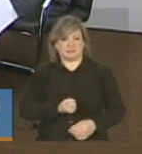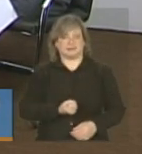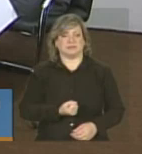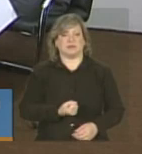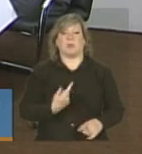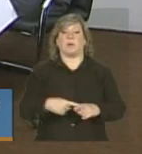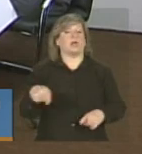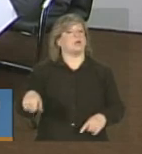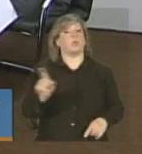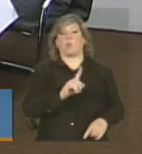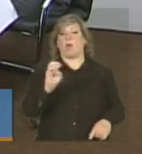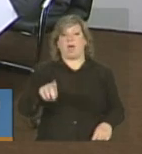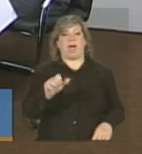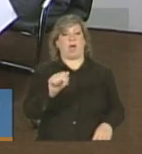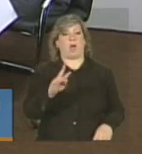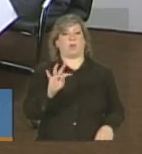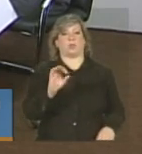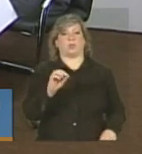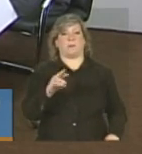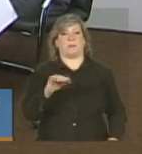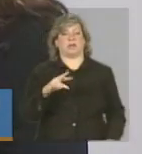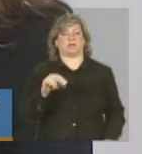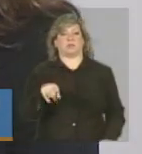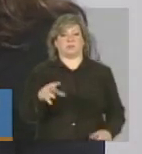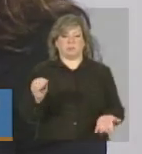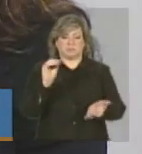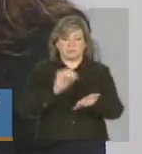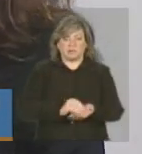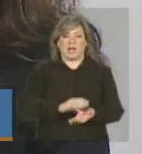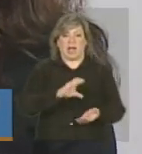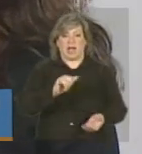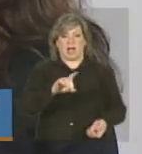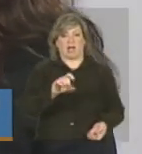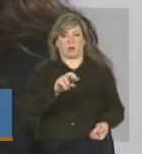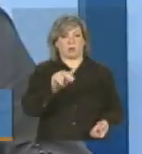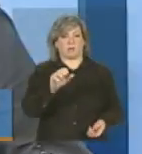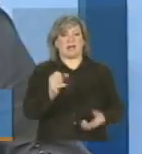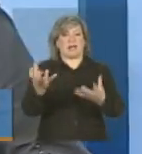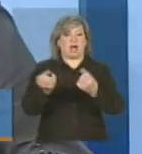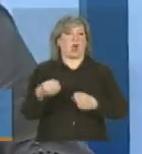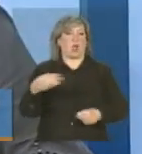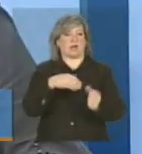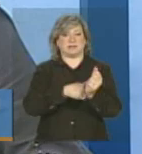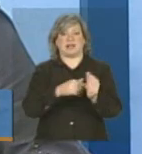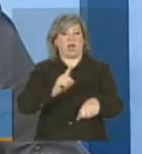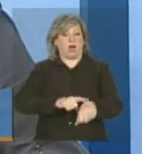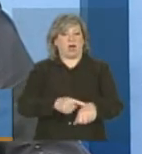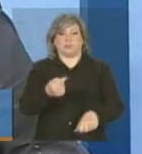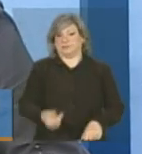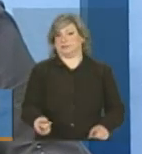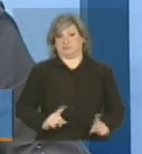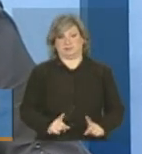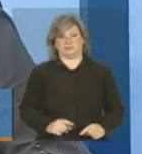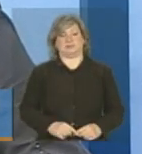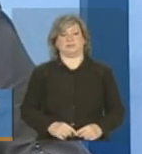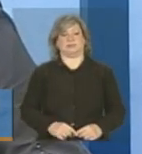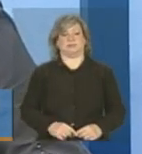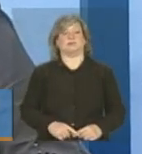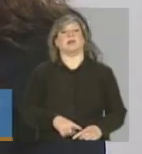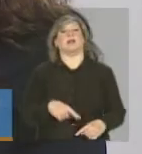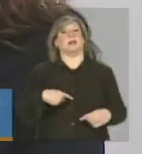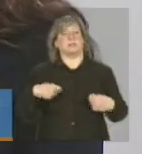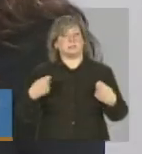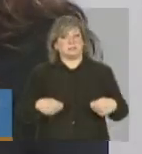é automático atualizar no CadeSuas e receber a nova senha. Então, é importante manter a atualização do